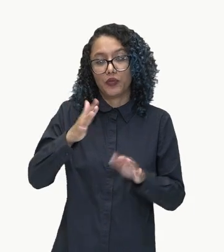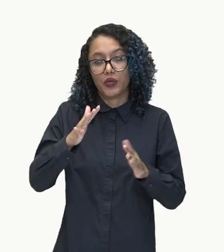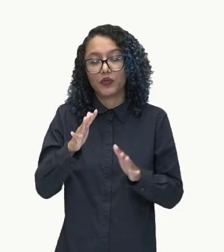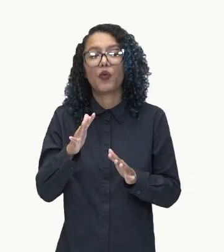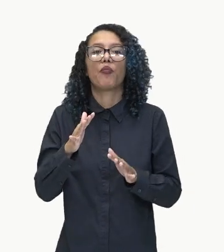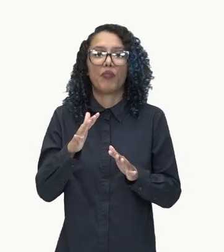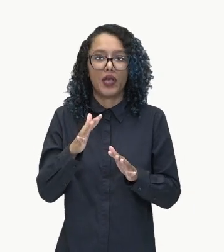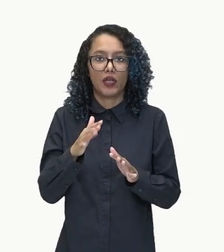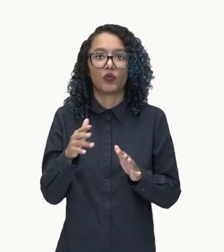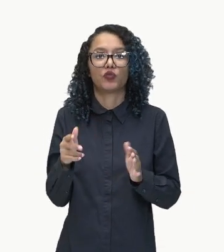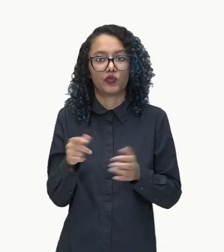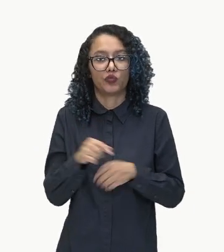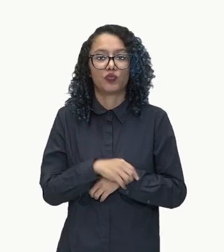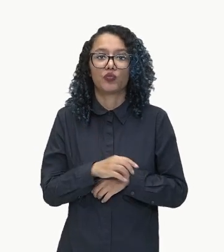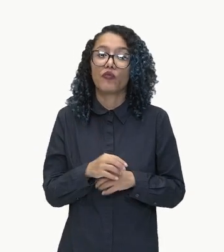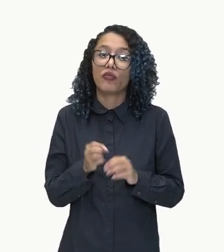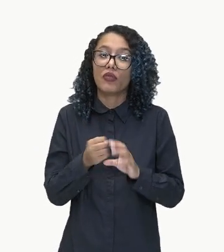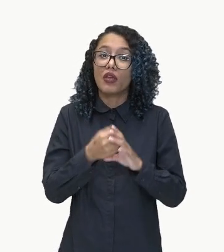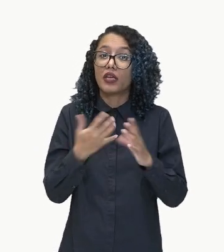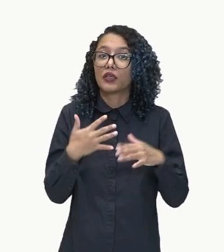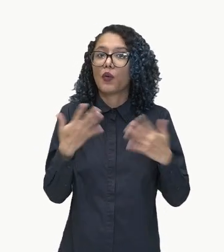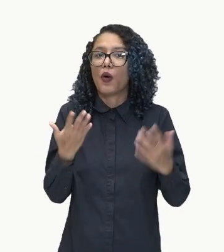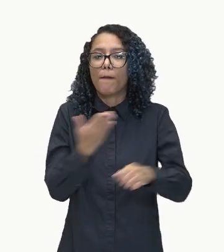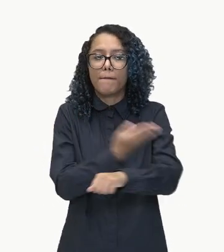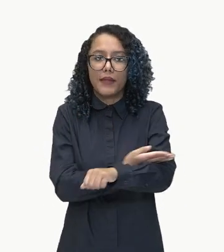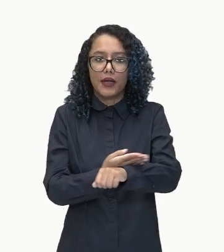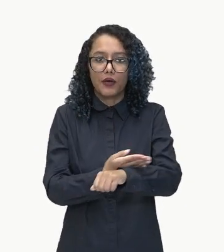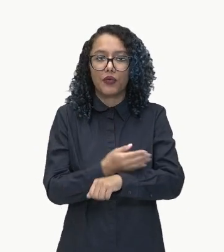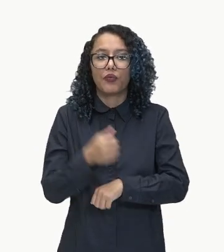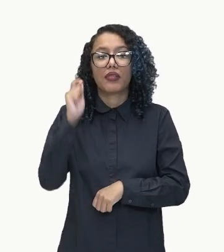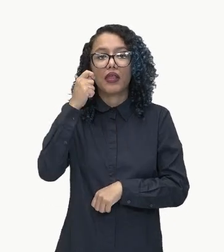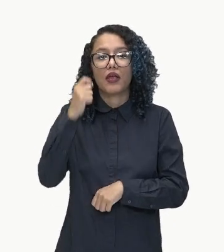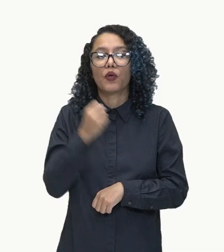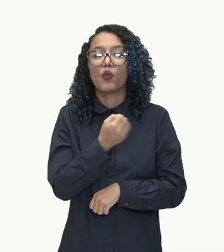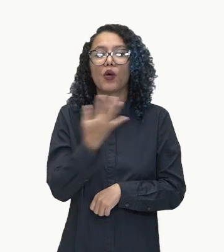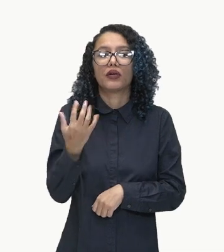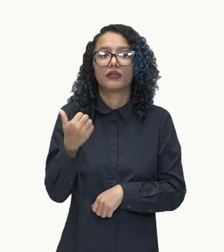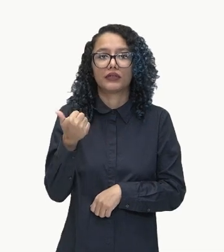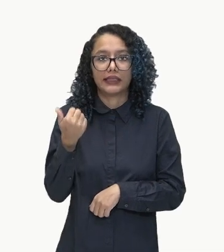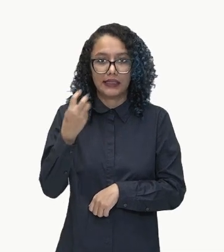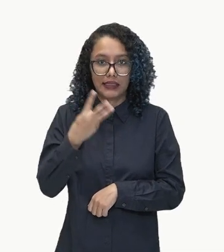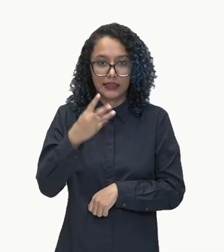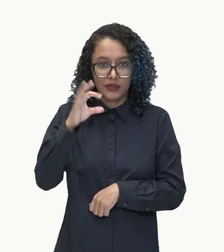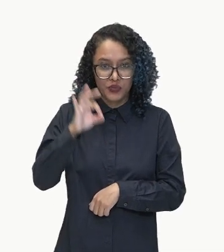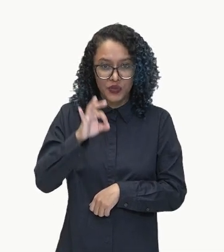por brancos, negros, 13%, asiáticos,